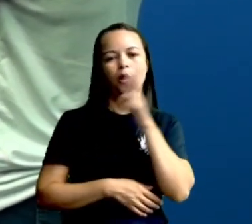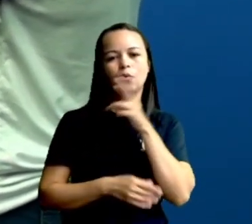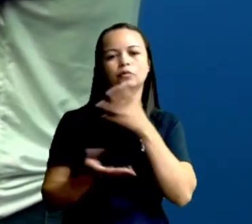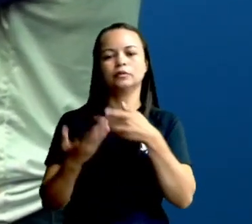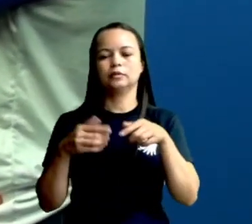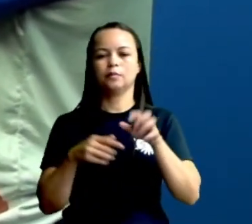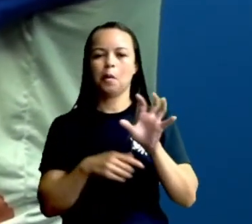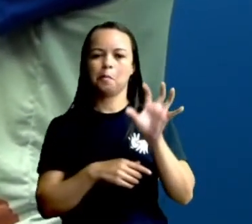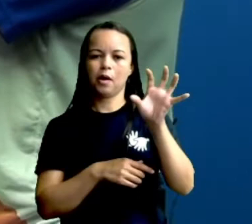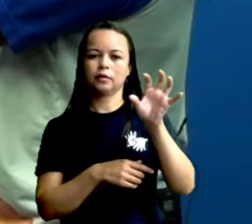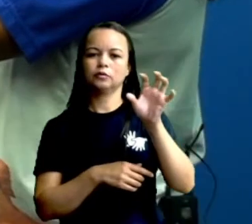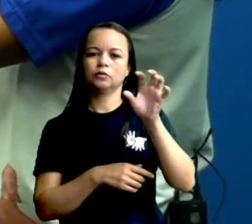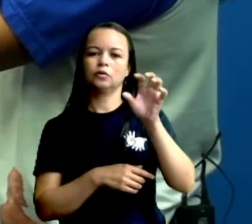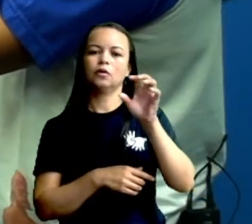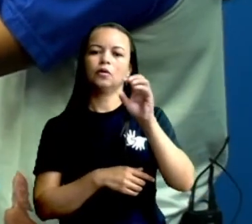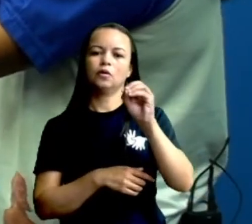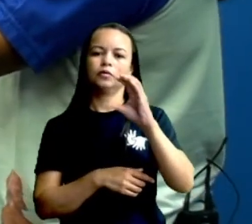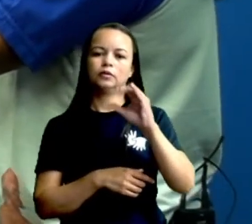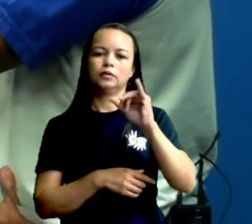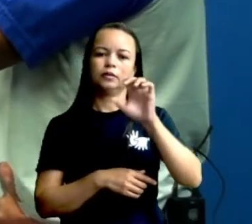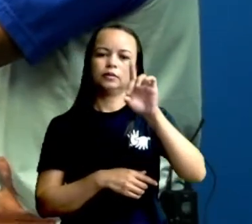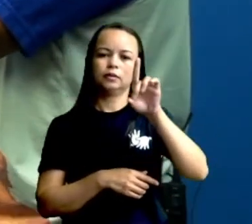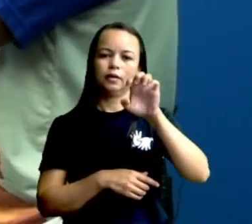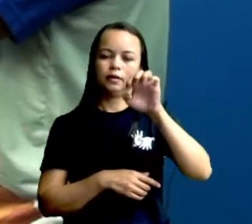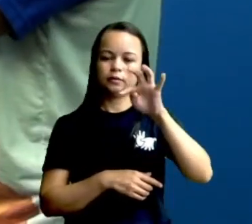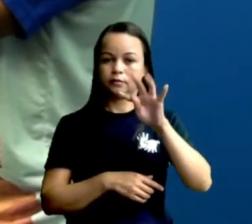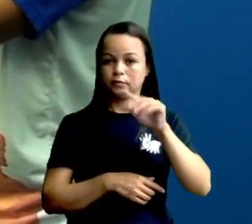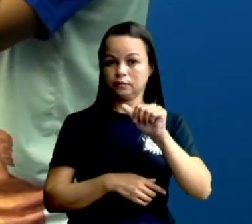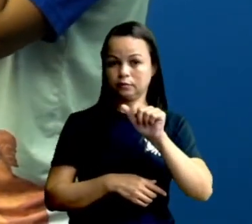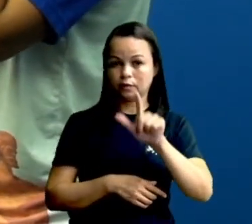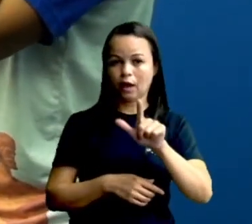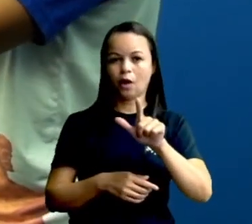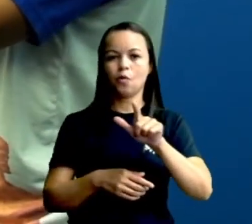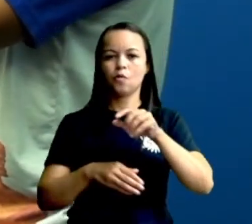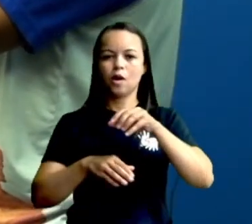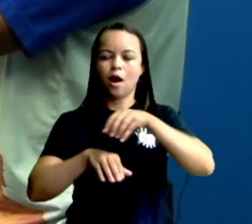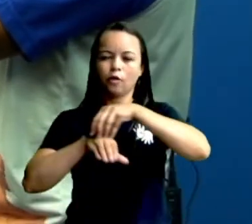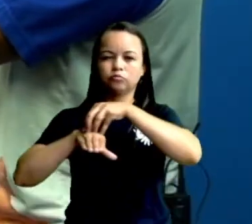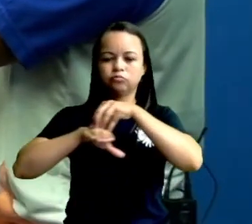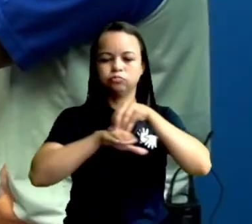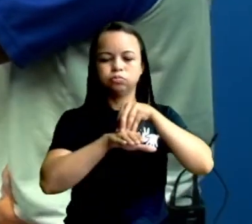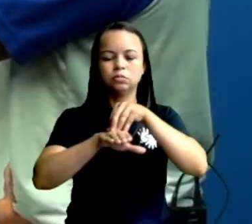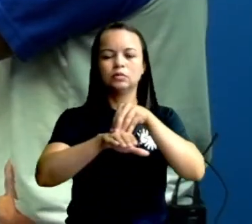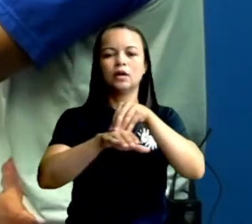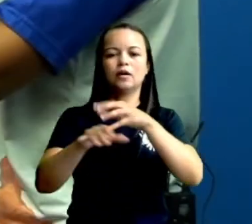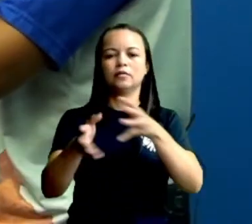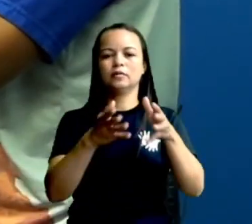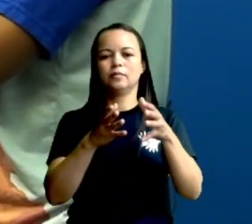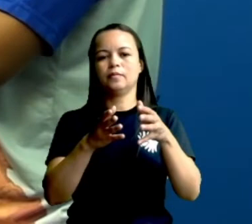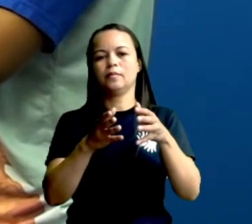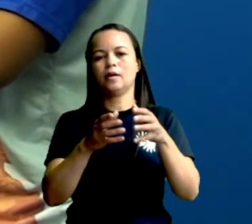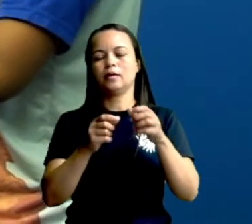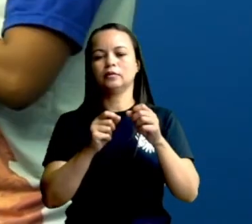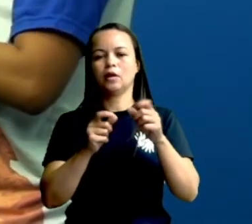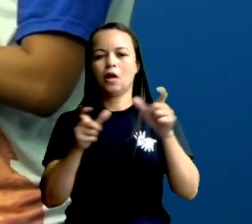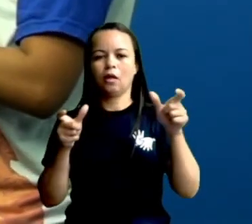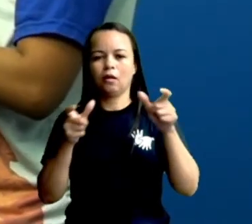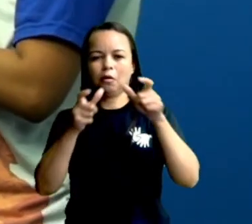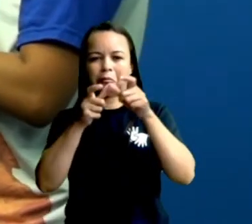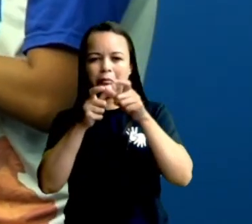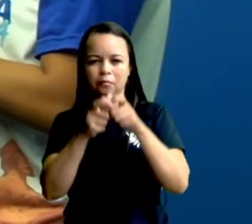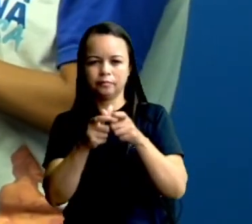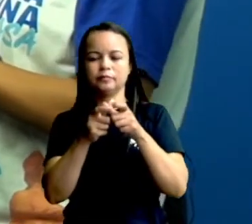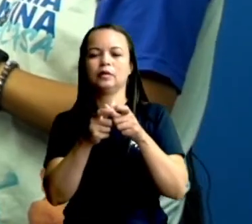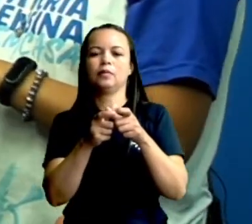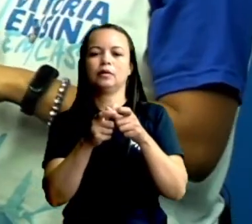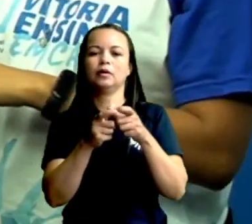Ocidental também. Em geral, o volume de cargas e a quantidade de quilômetros da malha ferroviária estão diminuindo gradativamente para